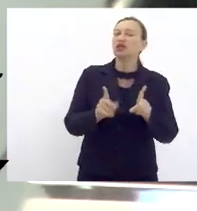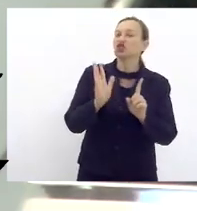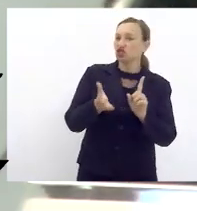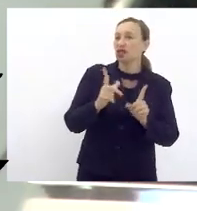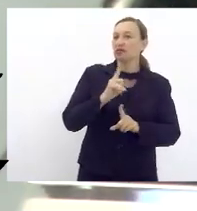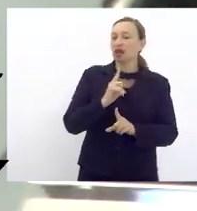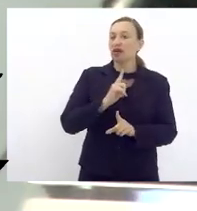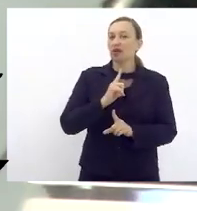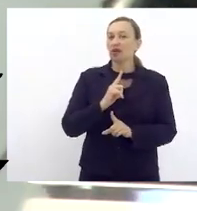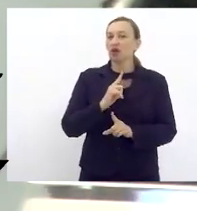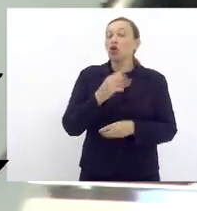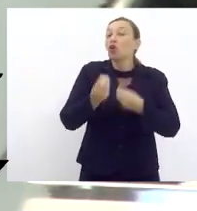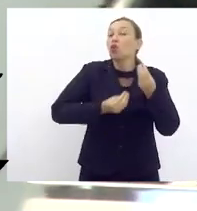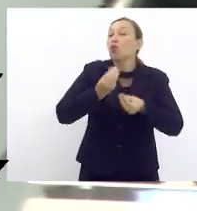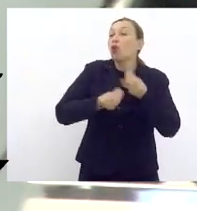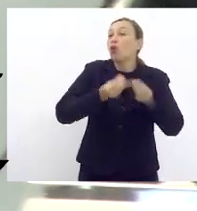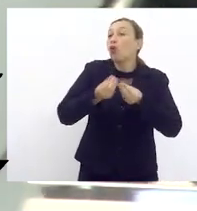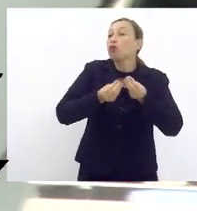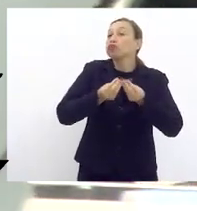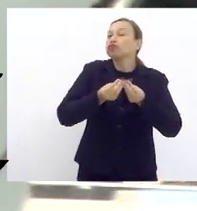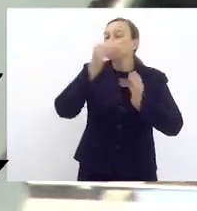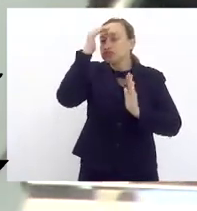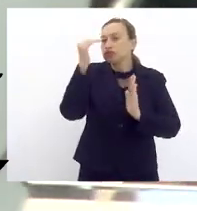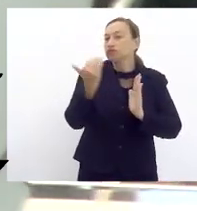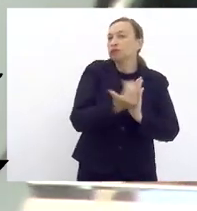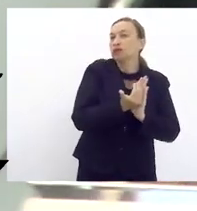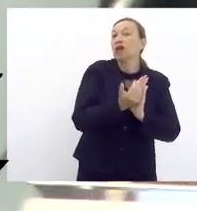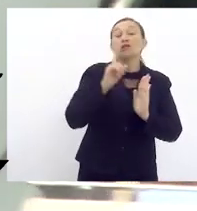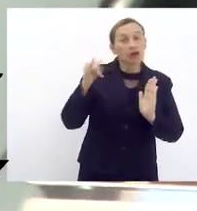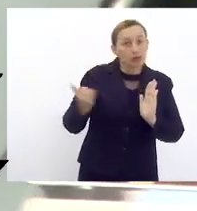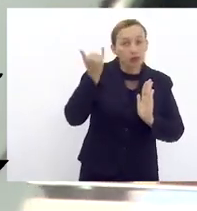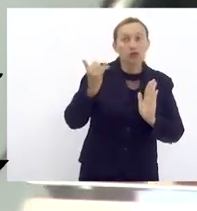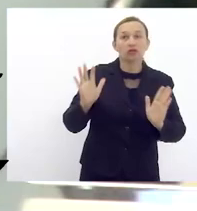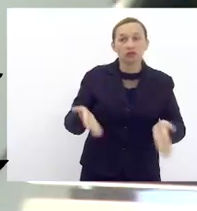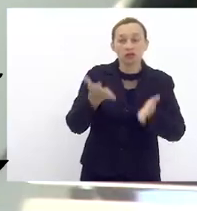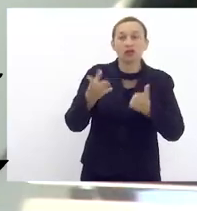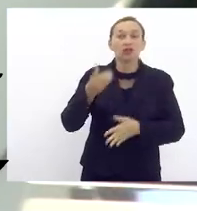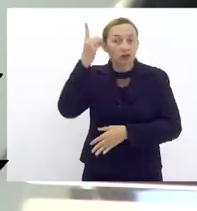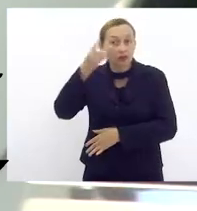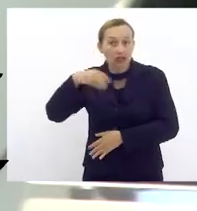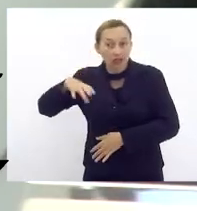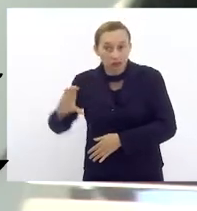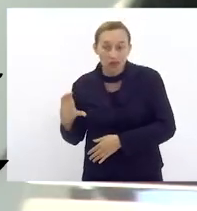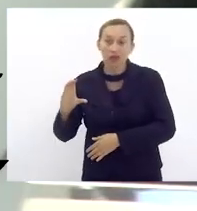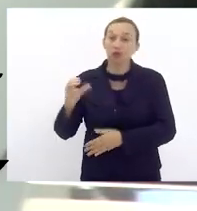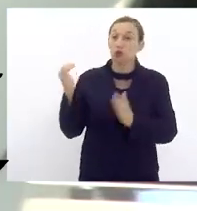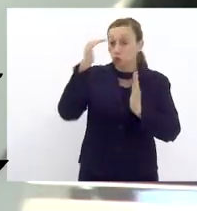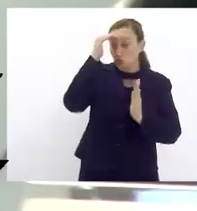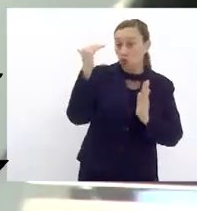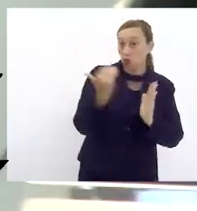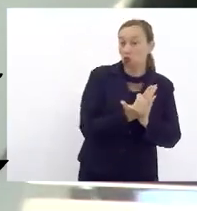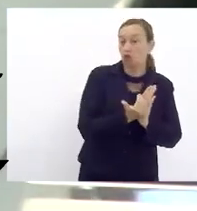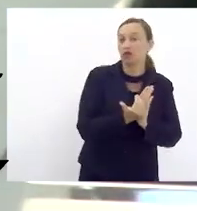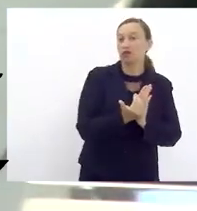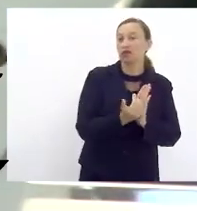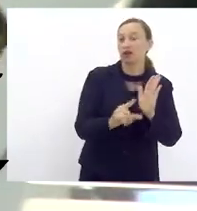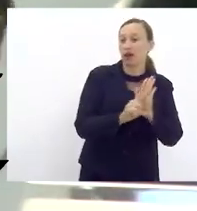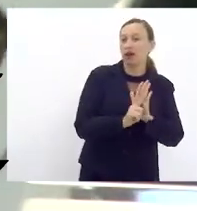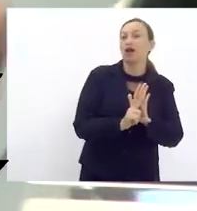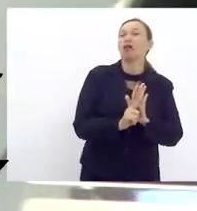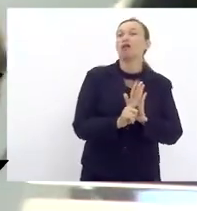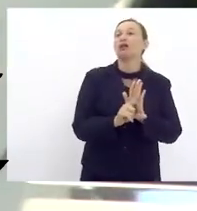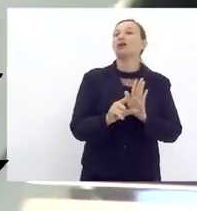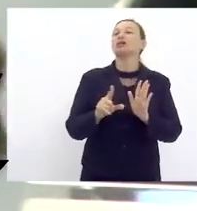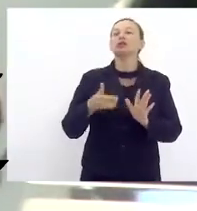que já existem e como elas têm sido cumprida e é importante a iniciativa do deputado Carlos Mendes do cumpras então além